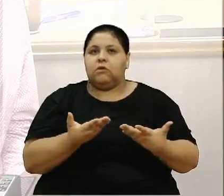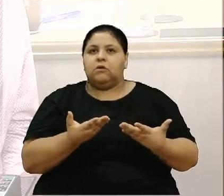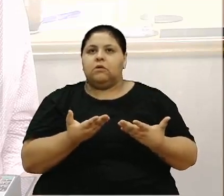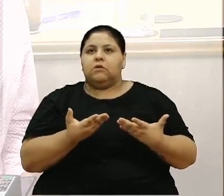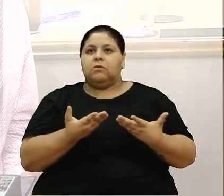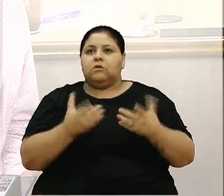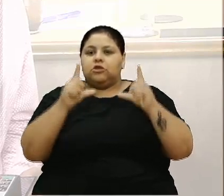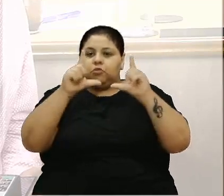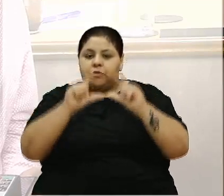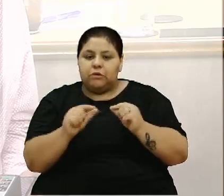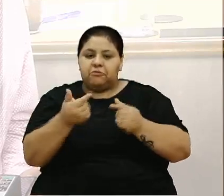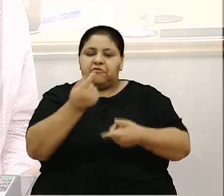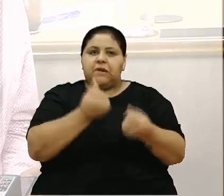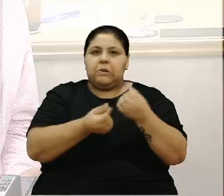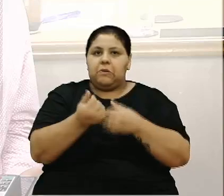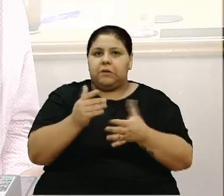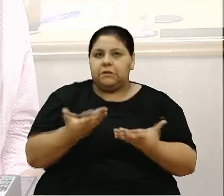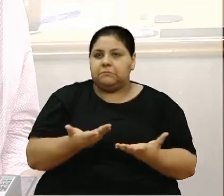valores,